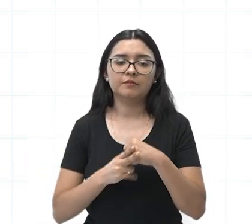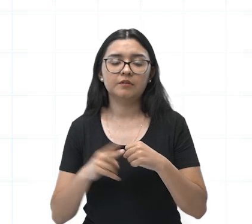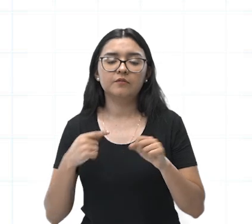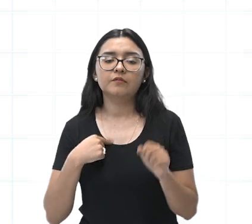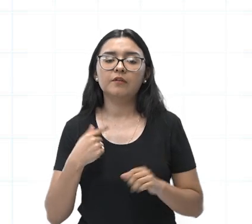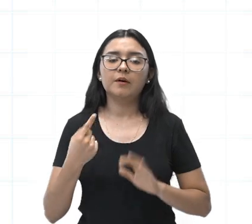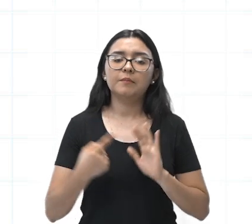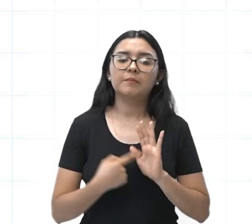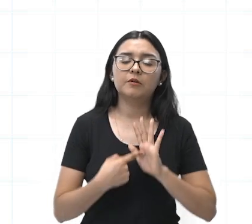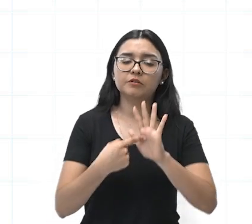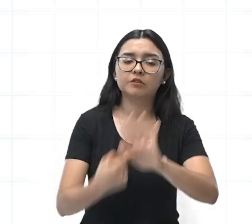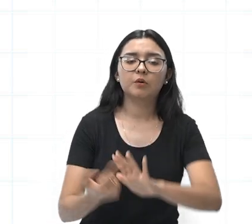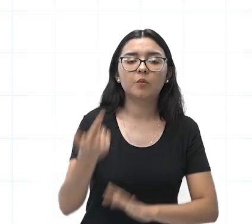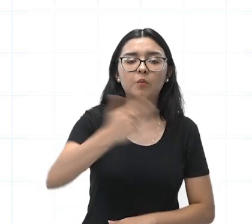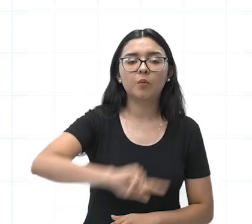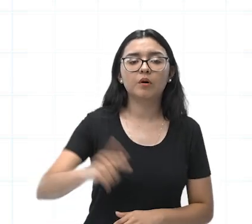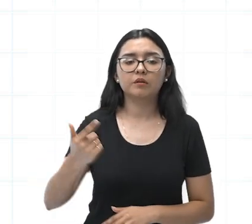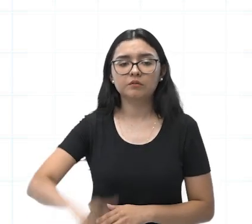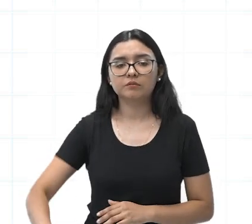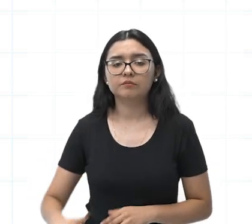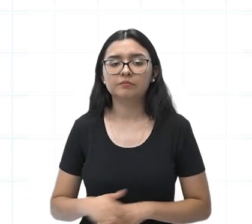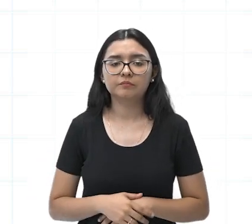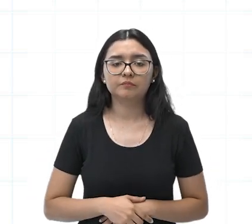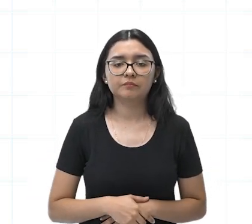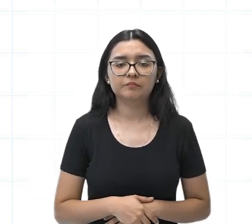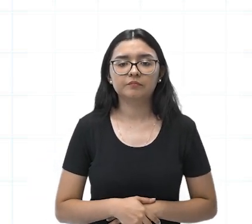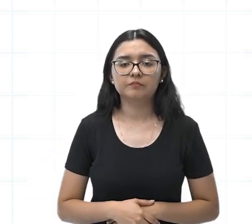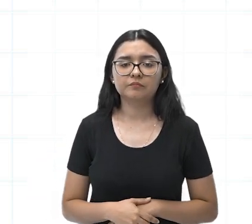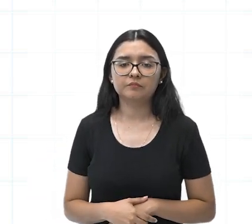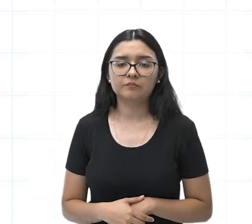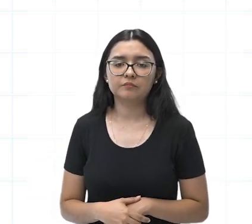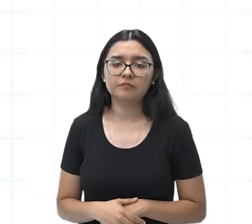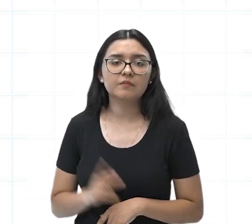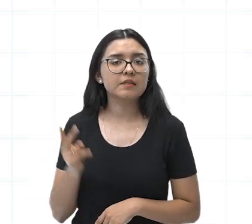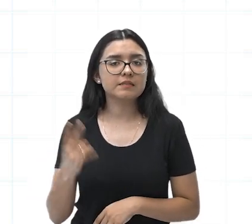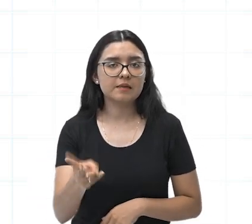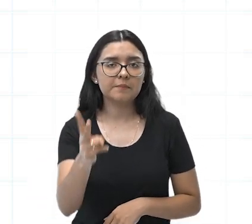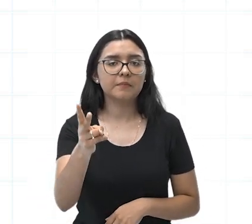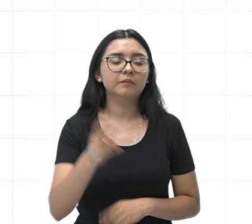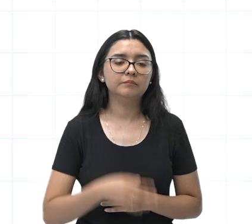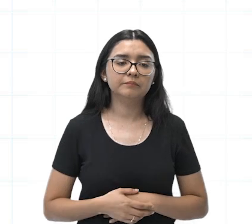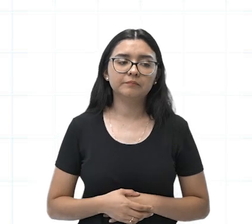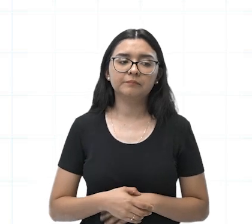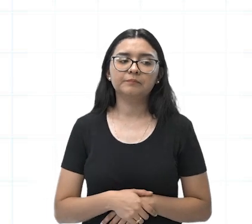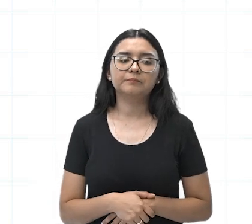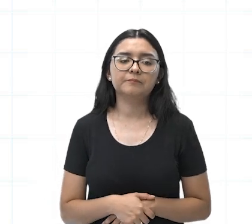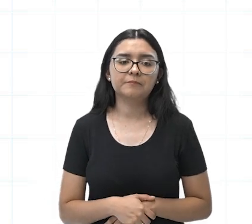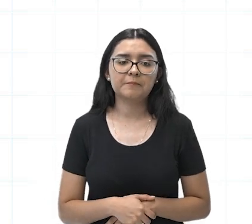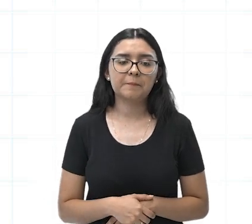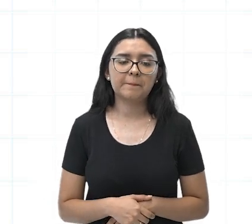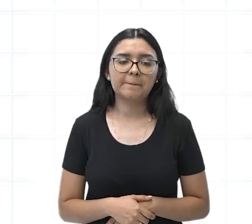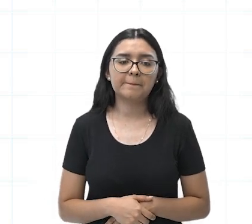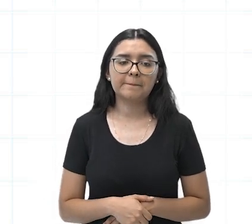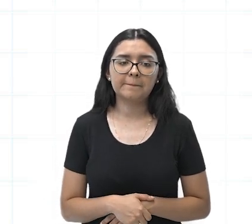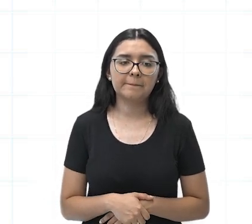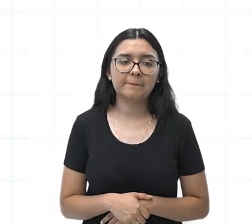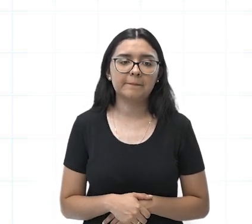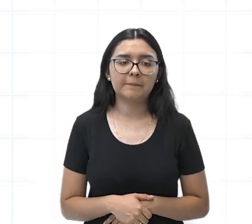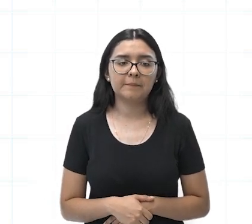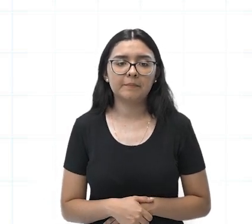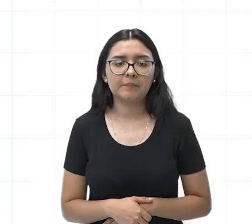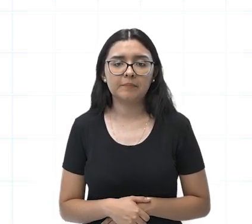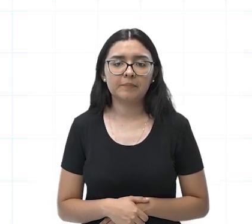vai indicar frequentemente, né? A tradução dele seria frequentemente. Often, frequentemente. Commonly,